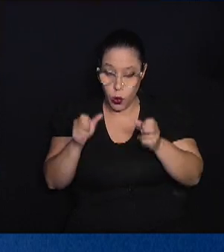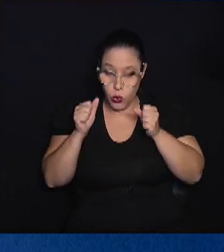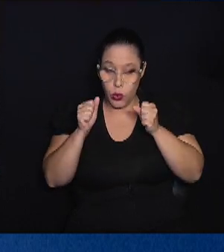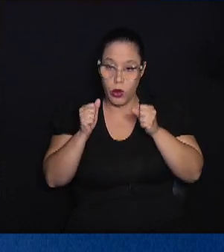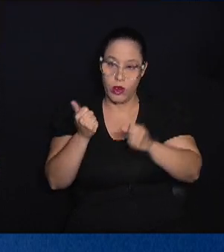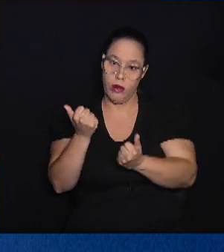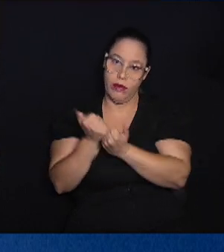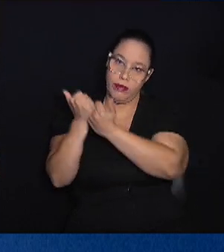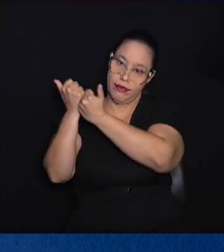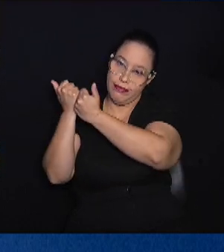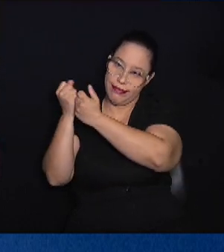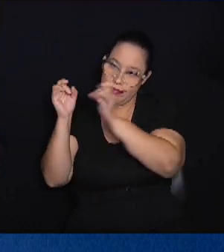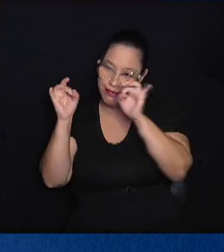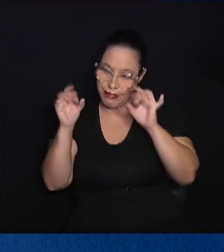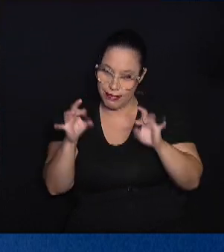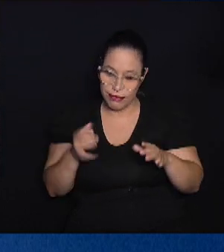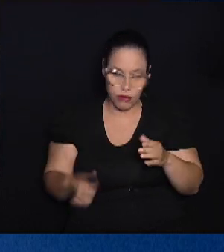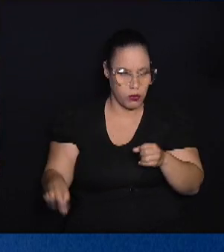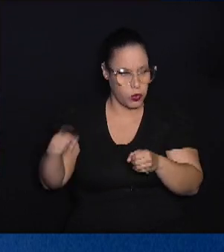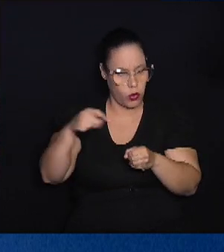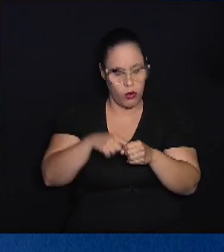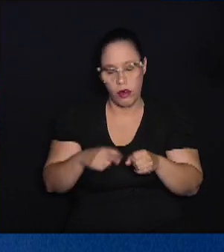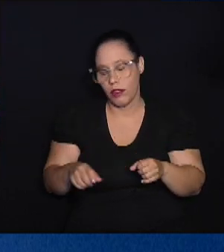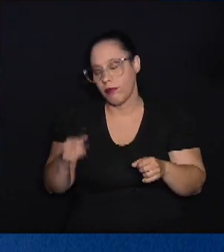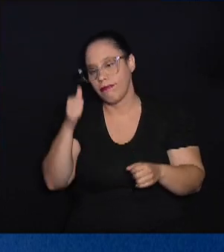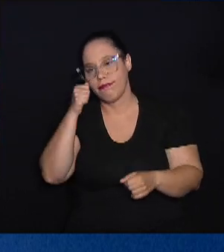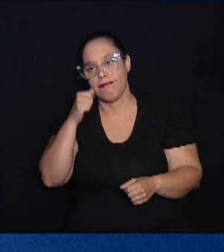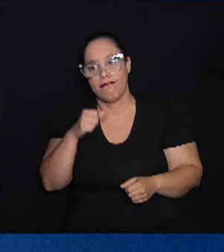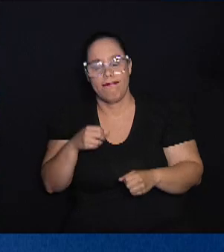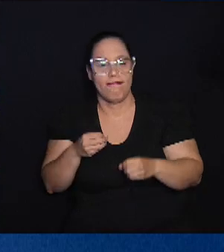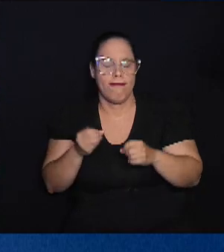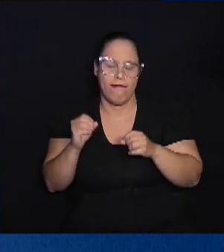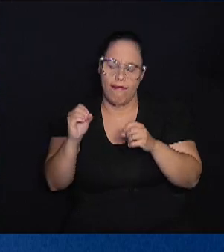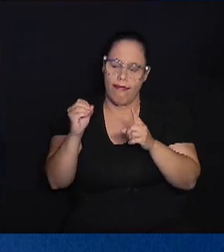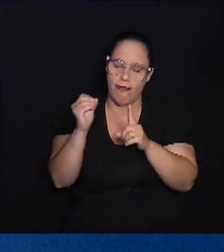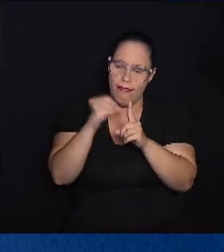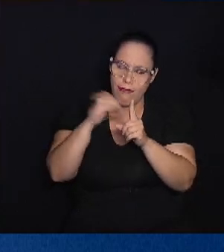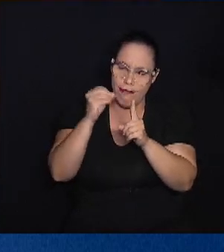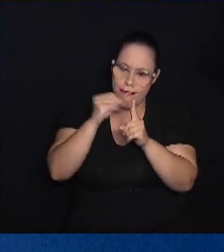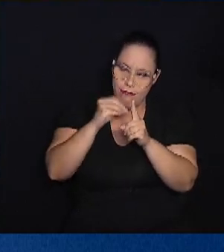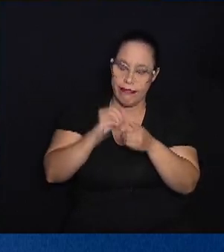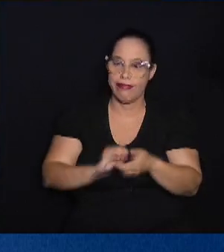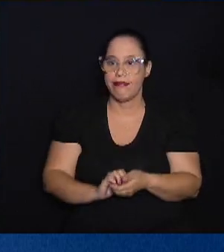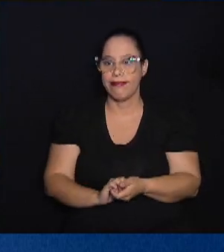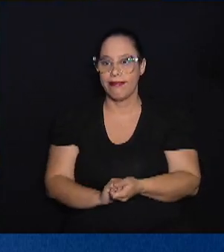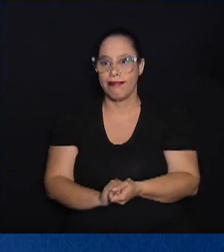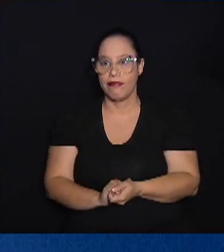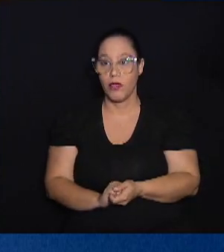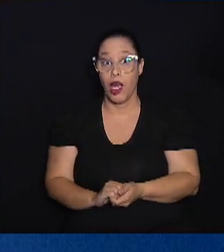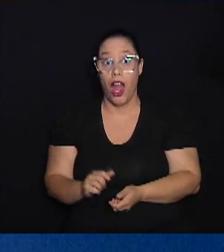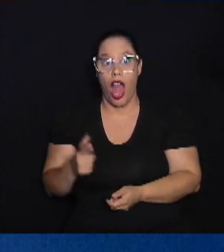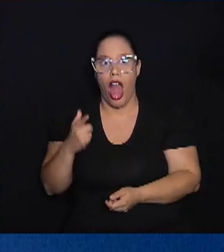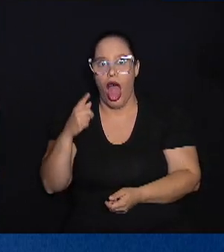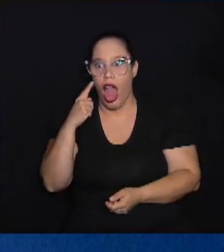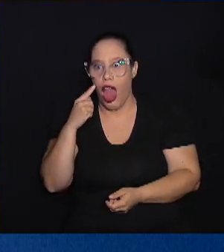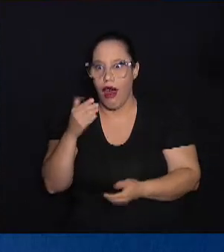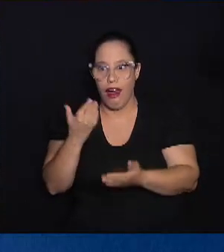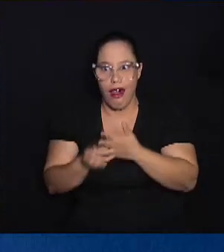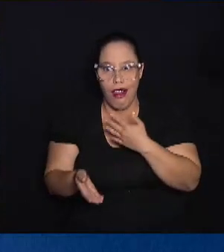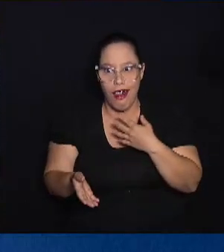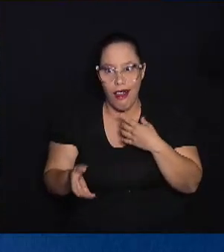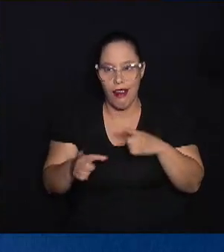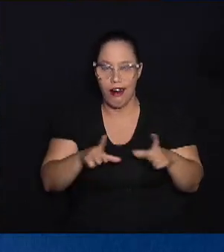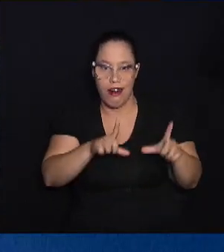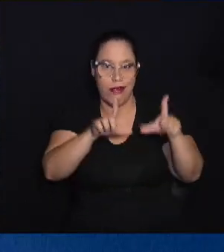apoio especializado voltado para mulheres em situação de vulnerabilidade. E não perca a série de